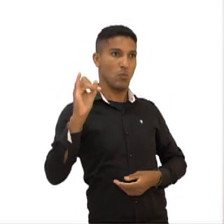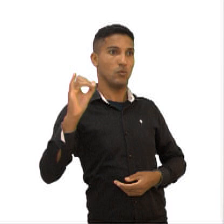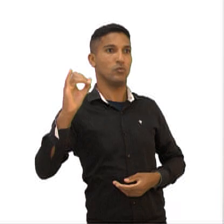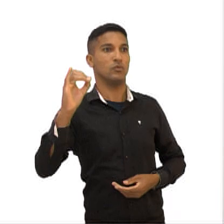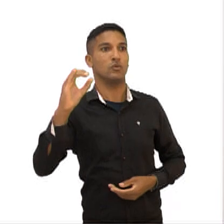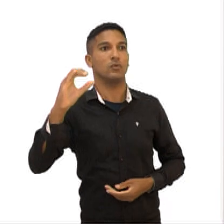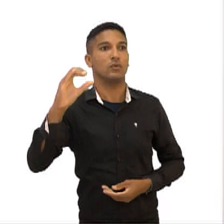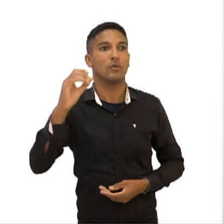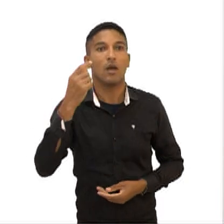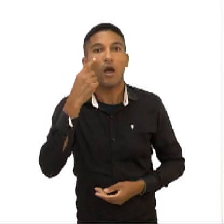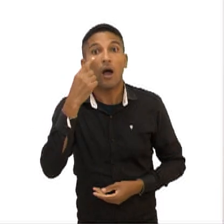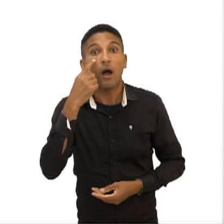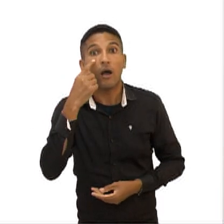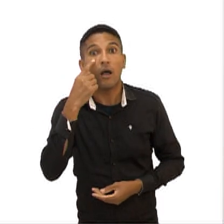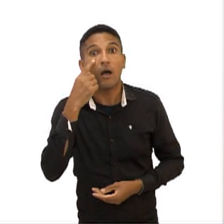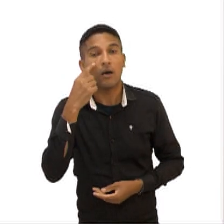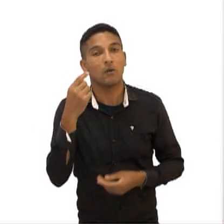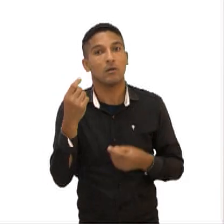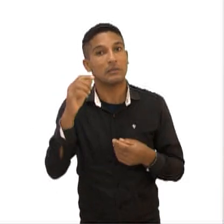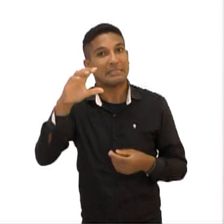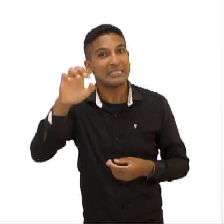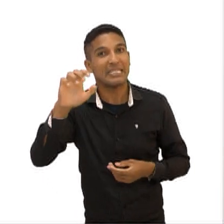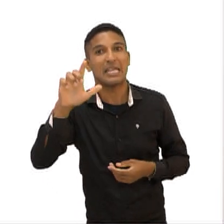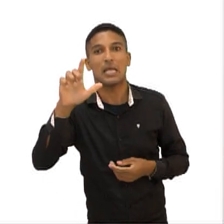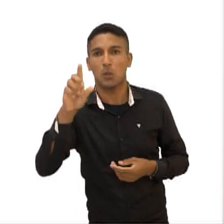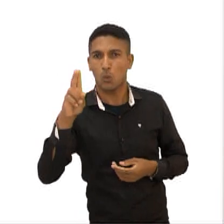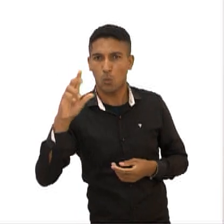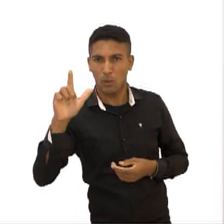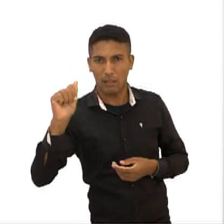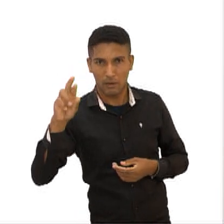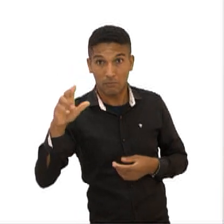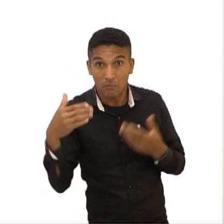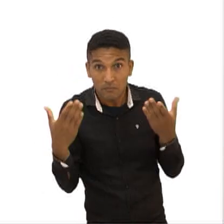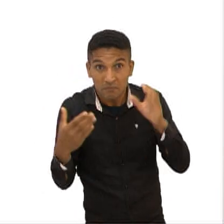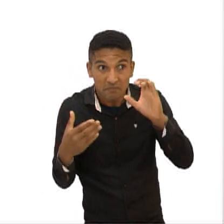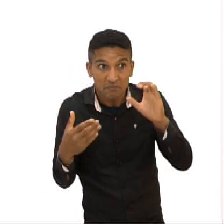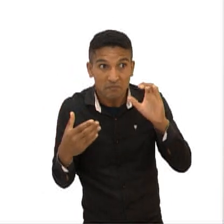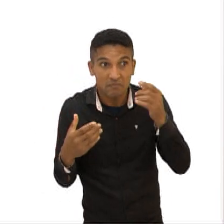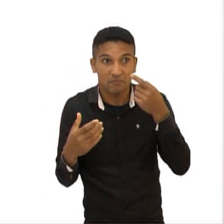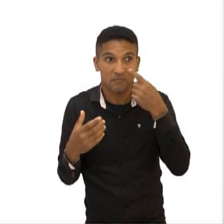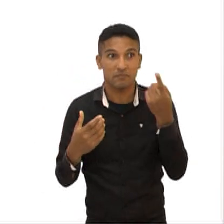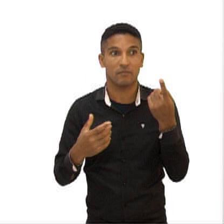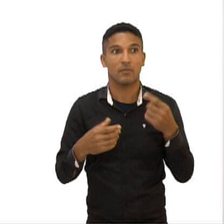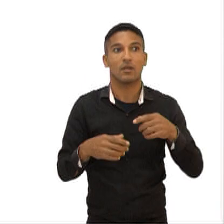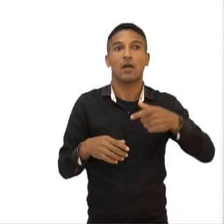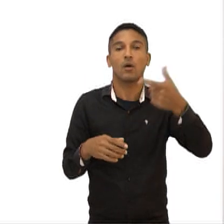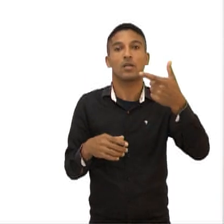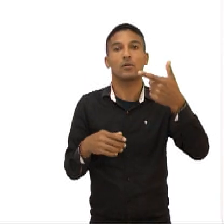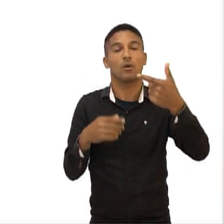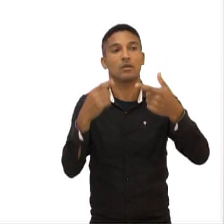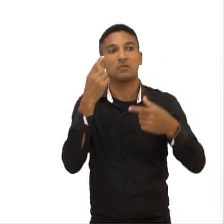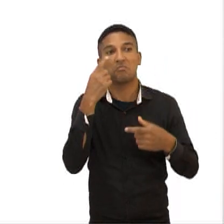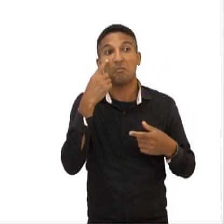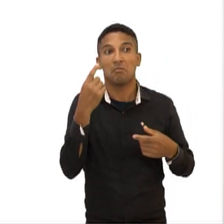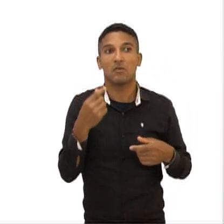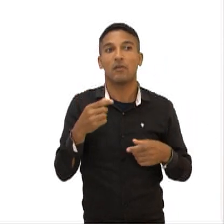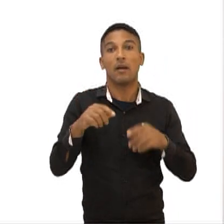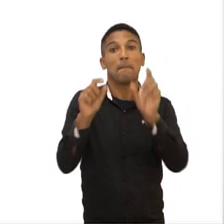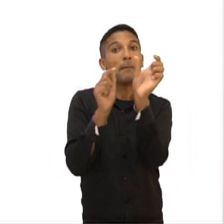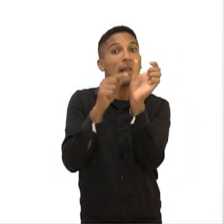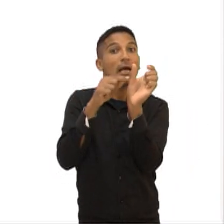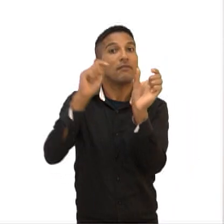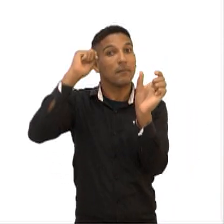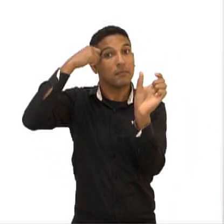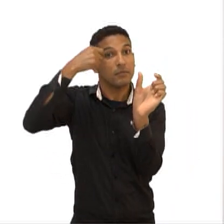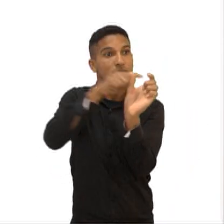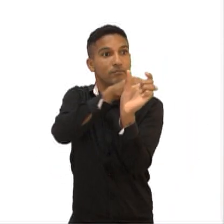Número 2. Provavelmente me vou a Peru em mis vacaciones. Então, provavelmente eu vou ao Peru nas minhas férias. A